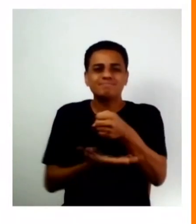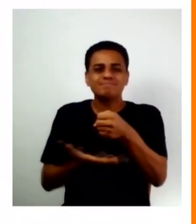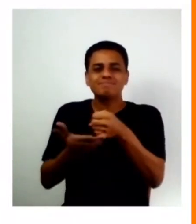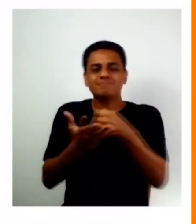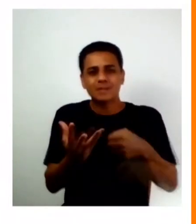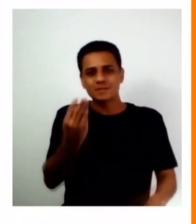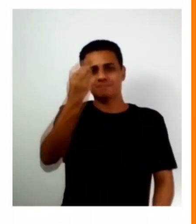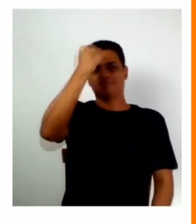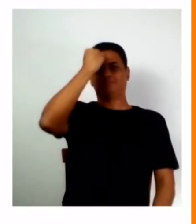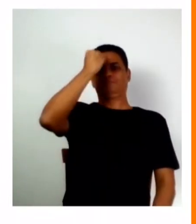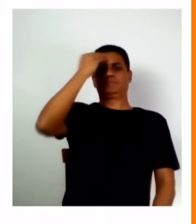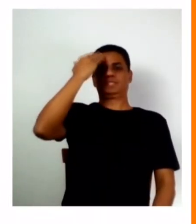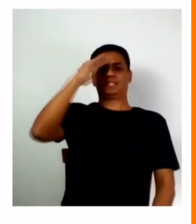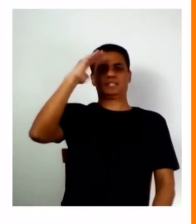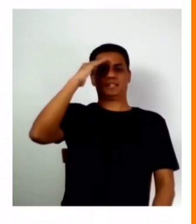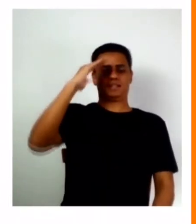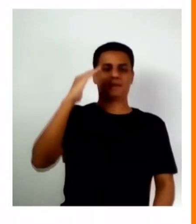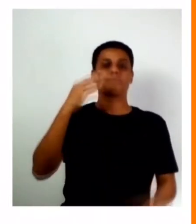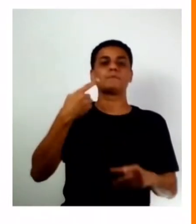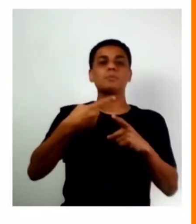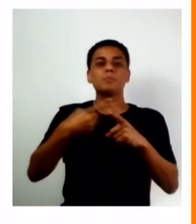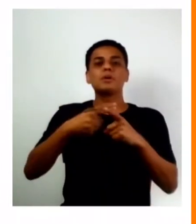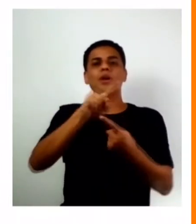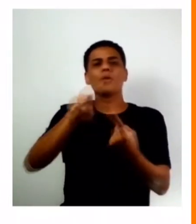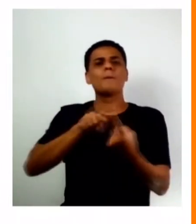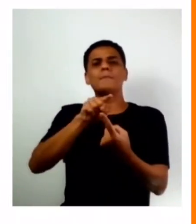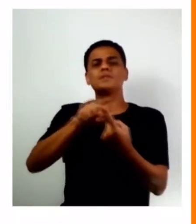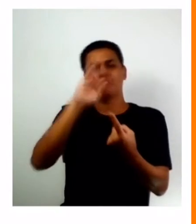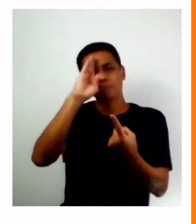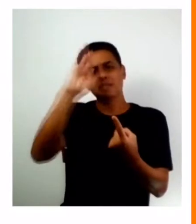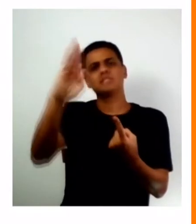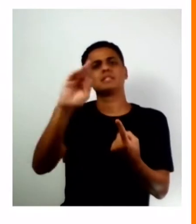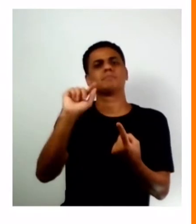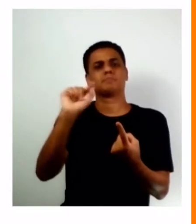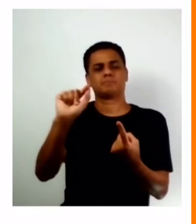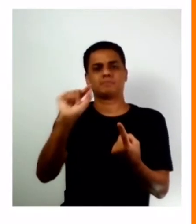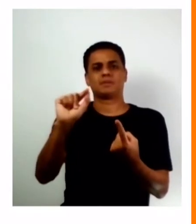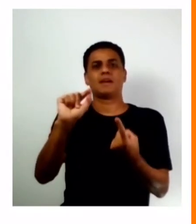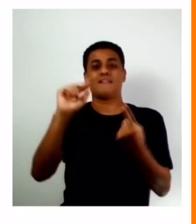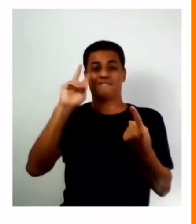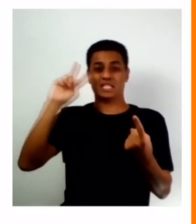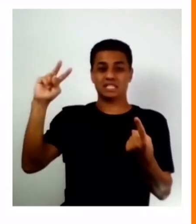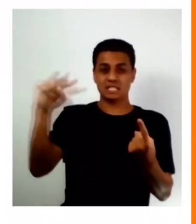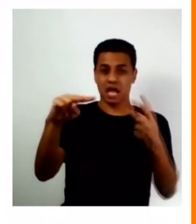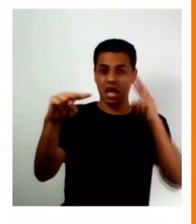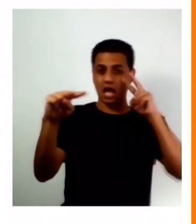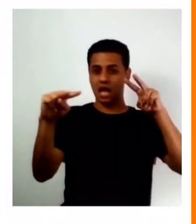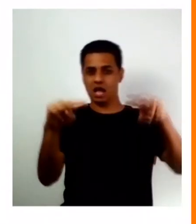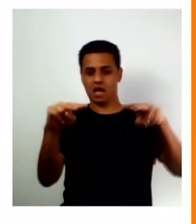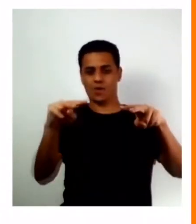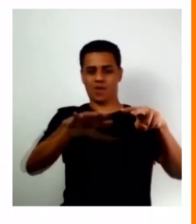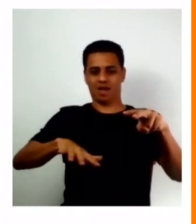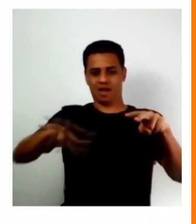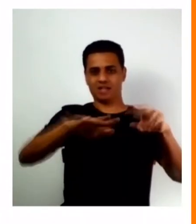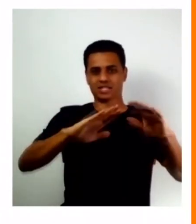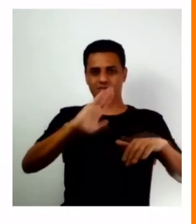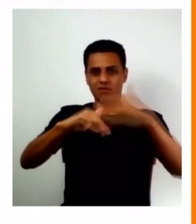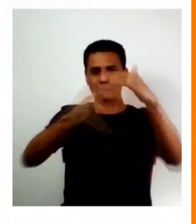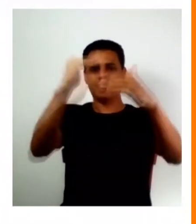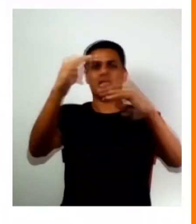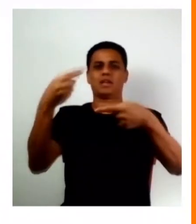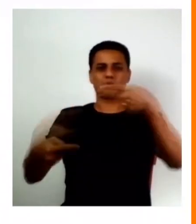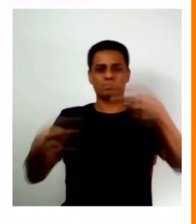perspectiva do desenvolvimento na gestão e nas políticas culturales e como podemos